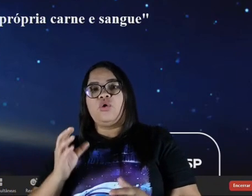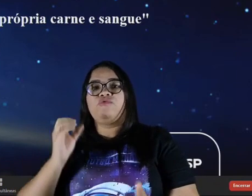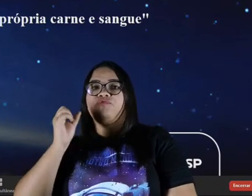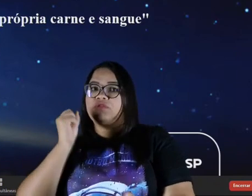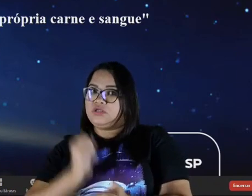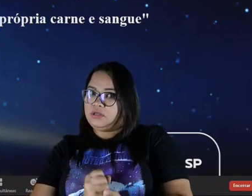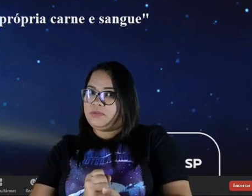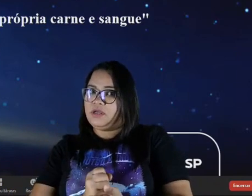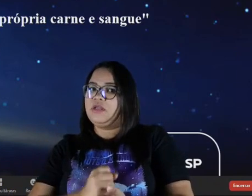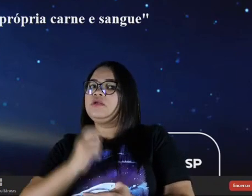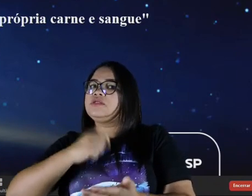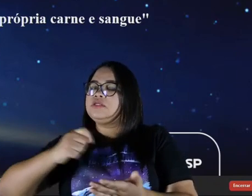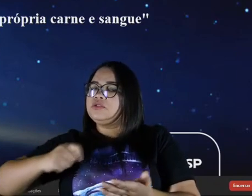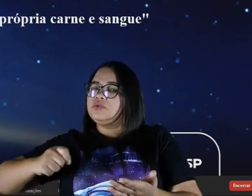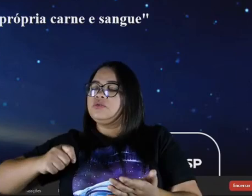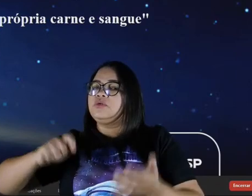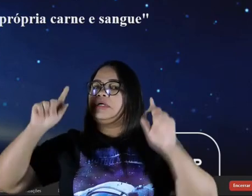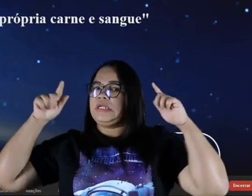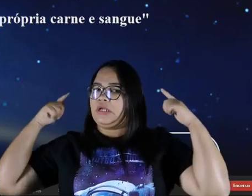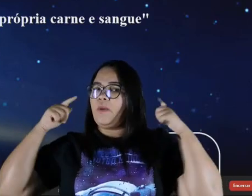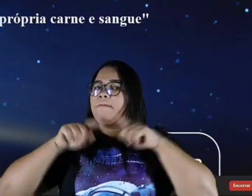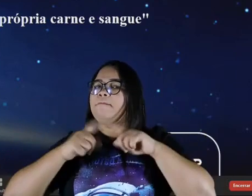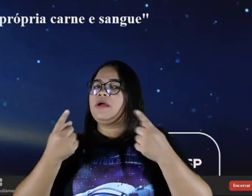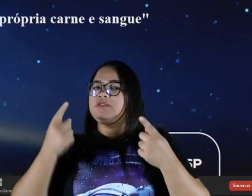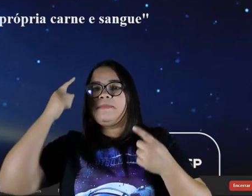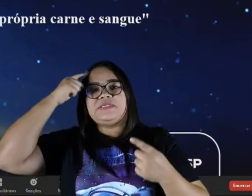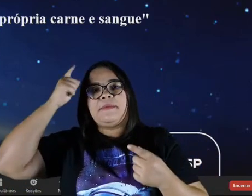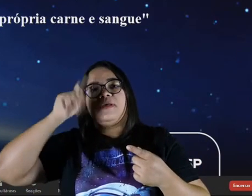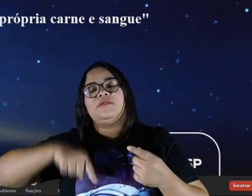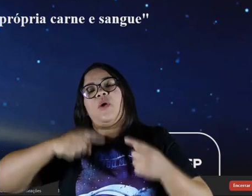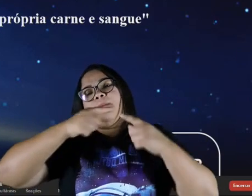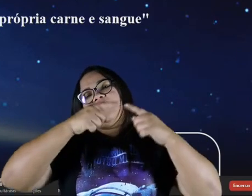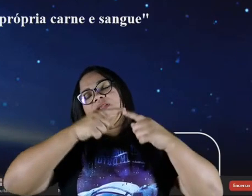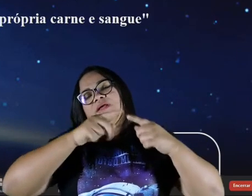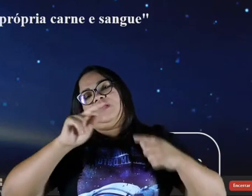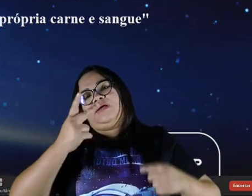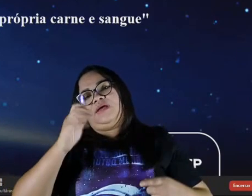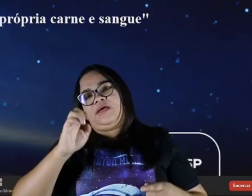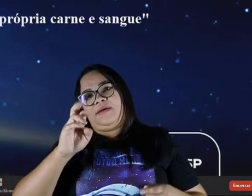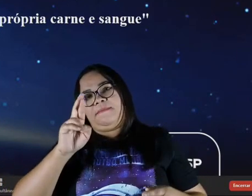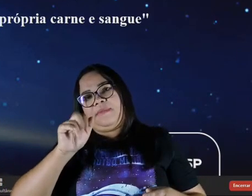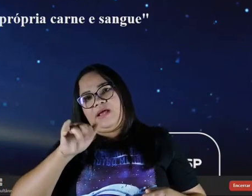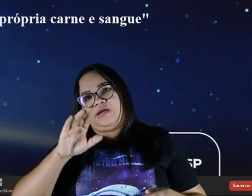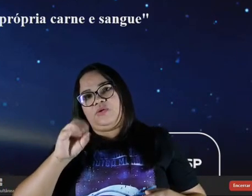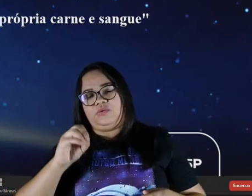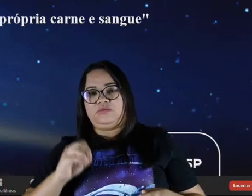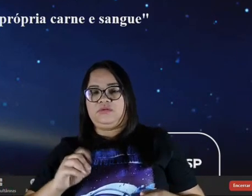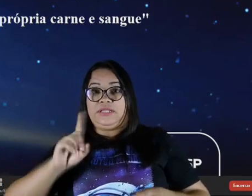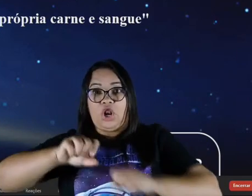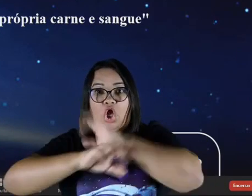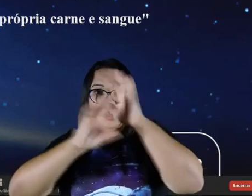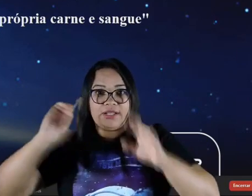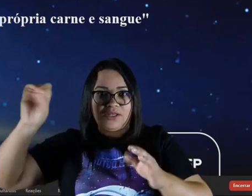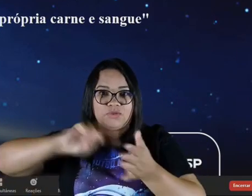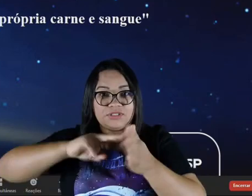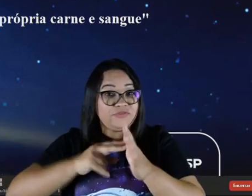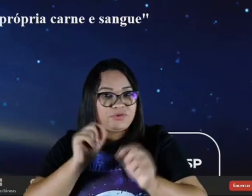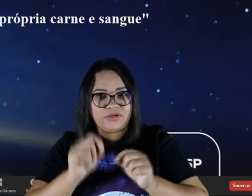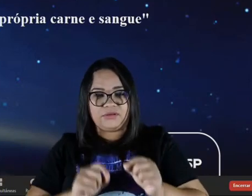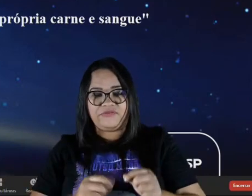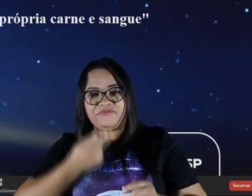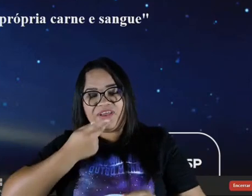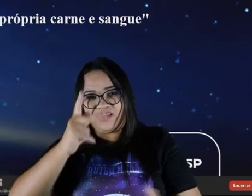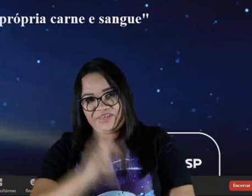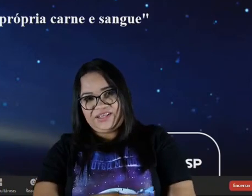pensamento hebraico. Dá glória a Deus não significa assim, oh, glória a Deus. Não, dá glória a Deus significa, fala a verdade. Fala a